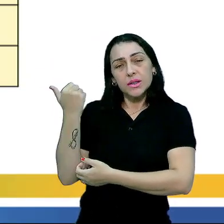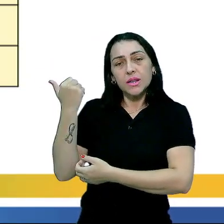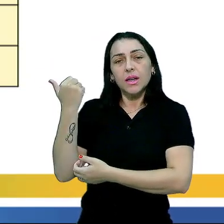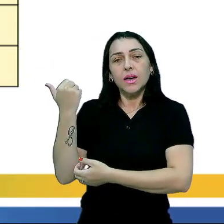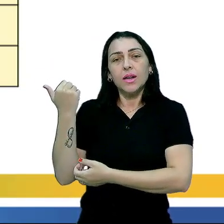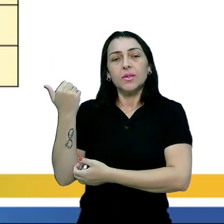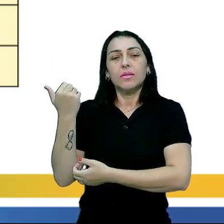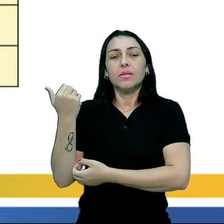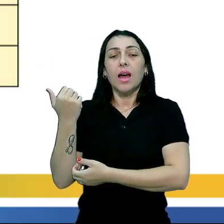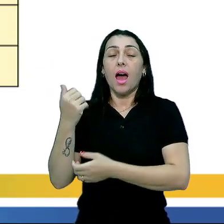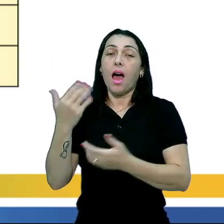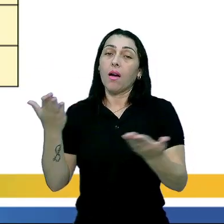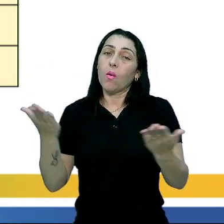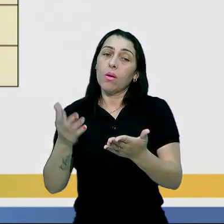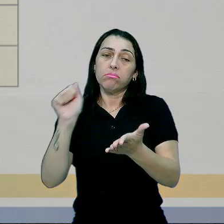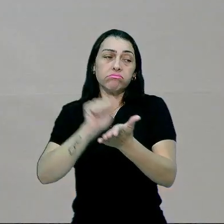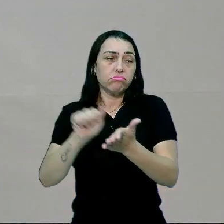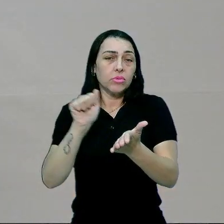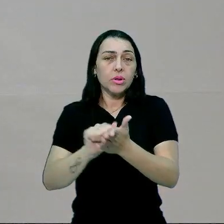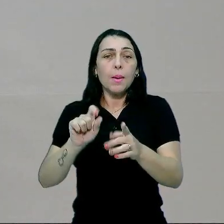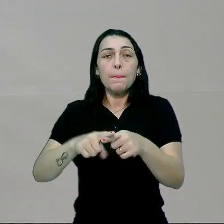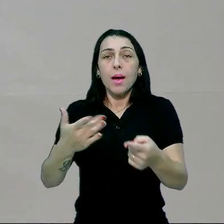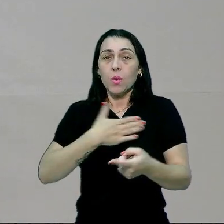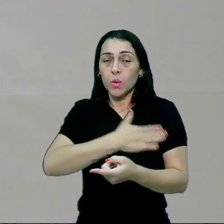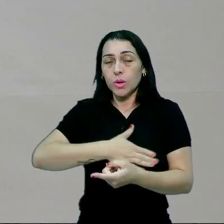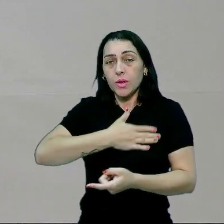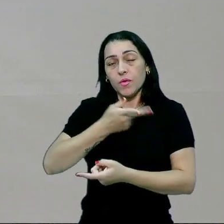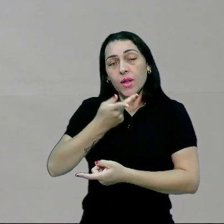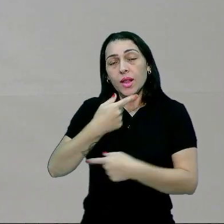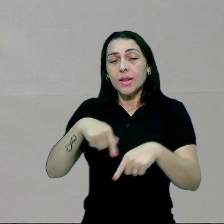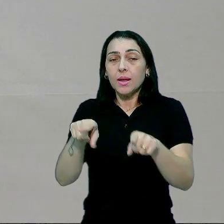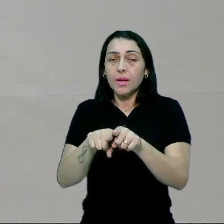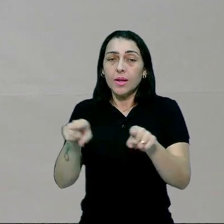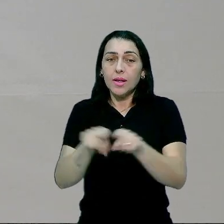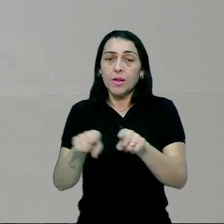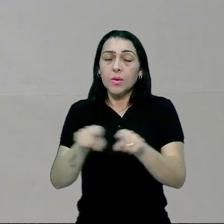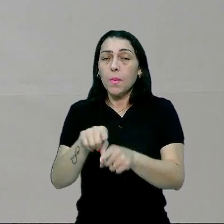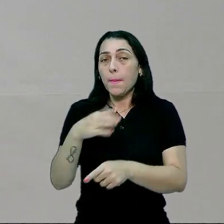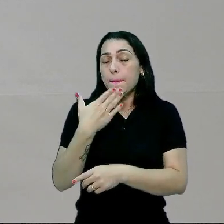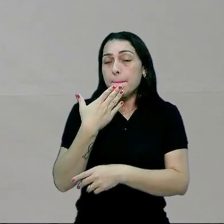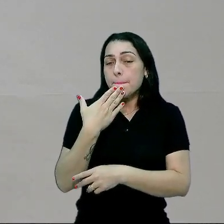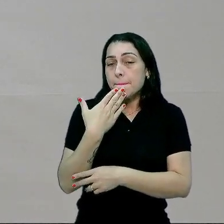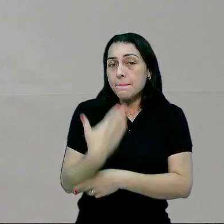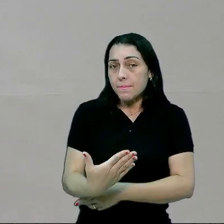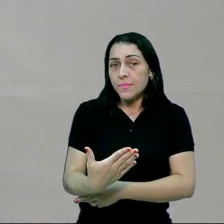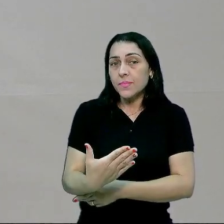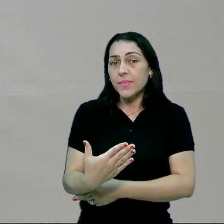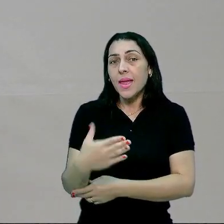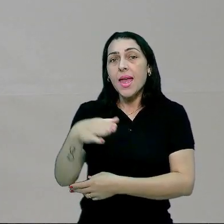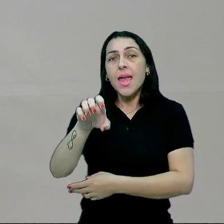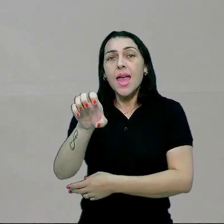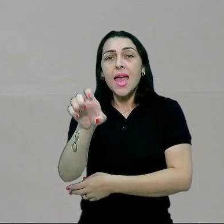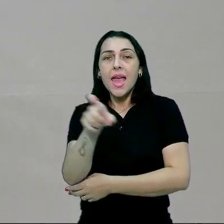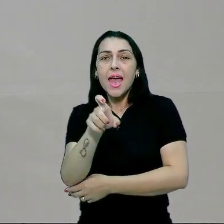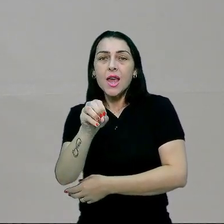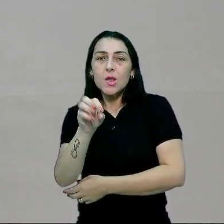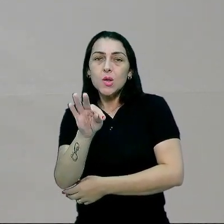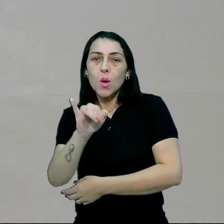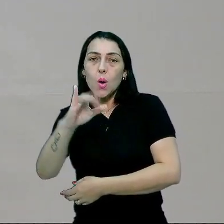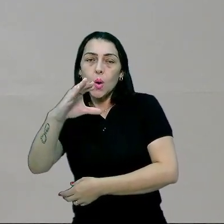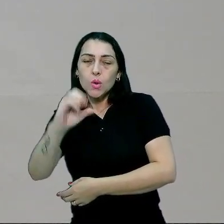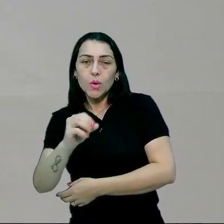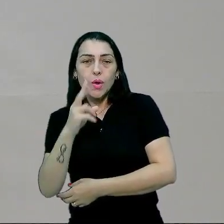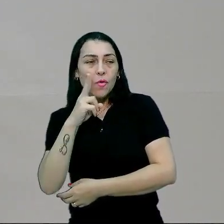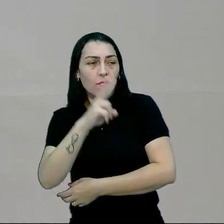Agora, eu não anotei aqui, mas eu gostaria de falar também do apelo exótico. Certa vez eu